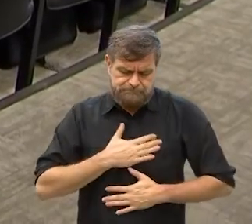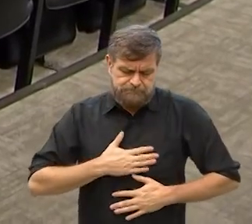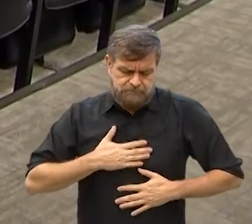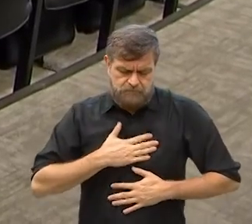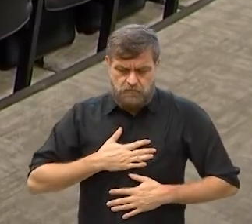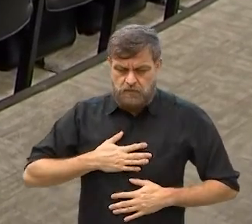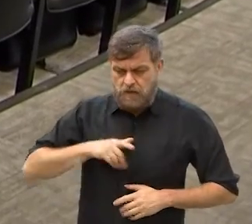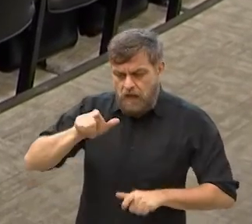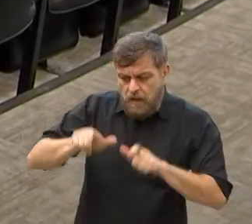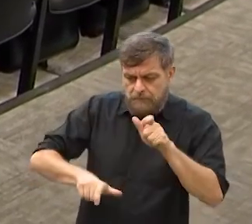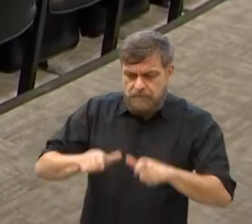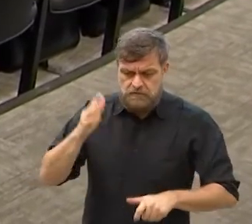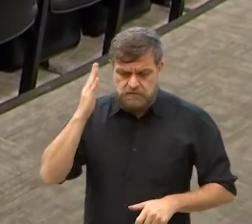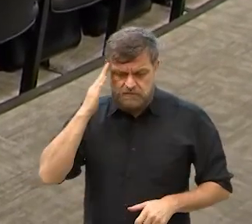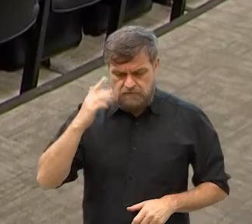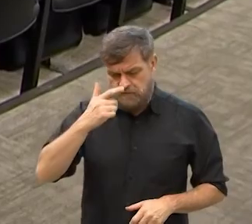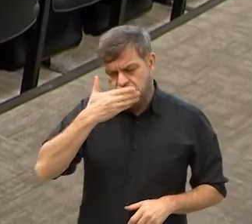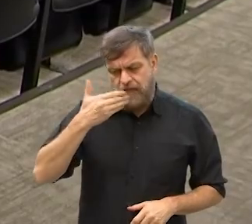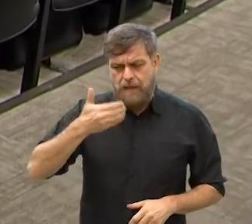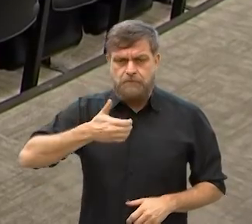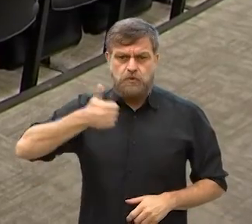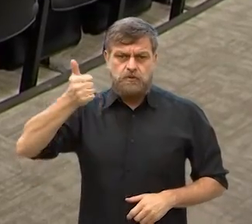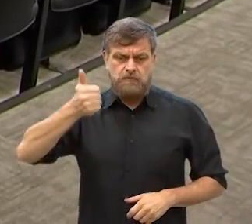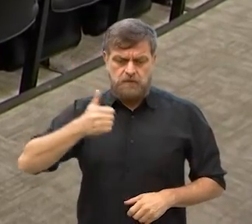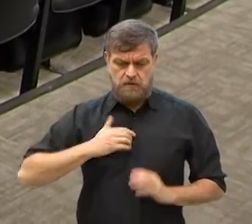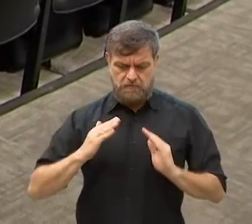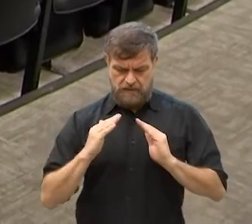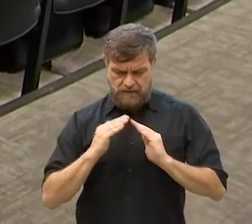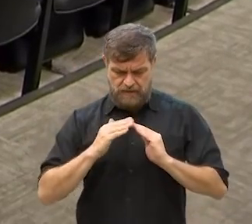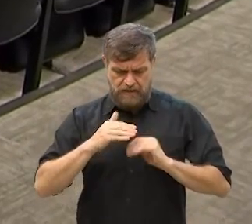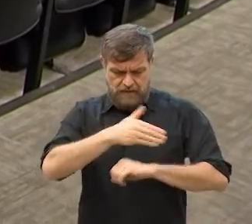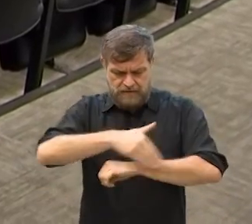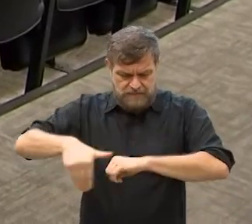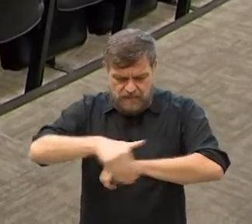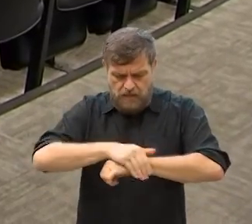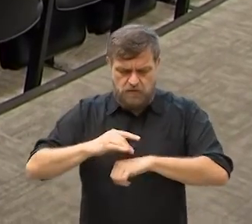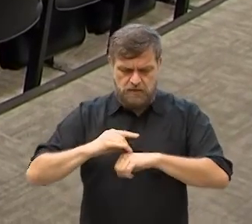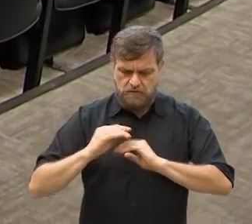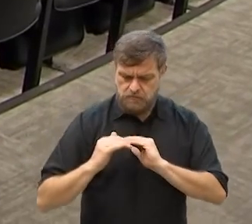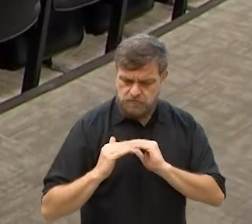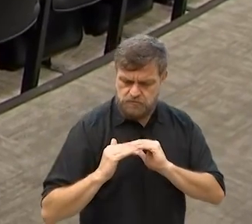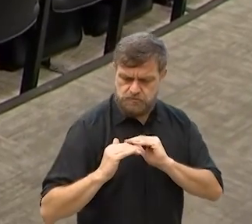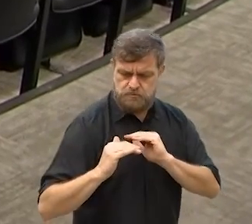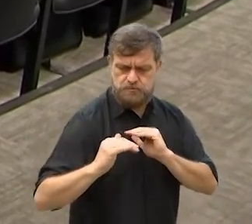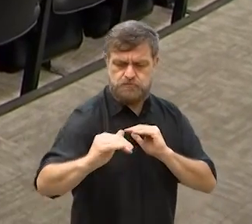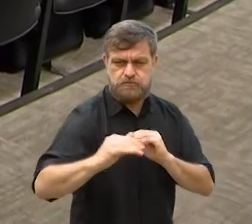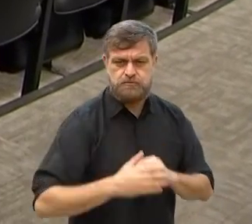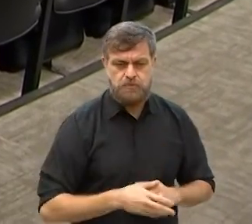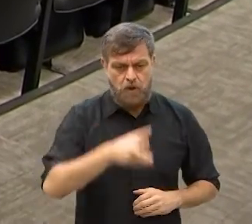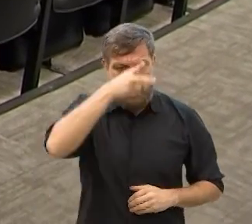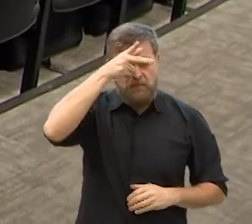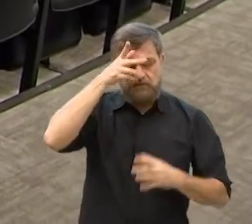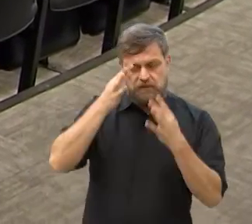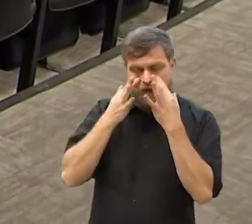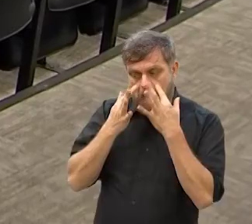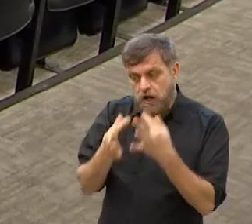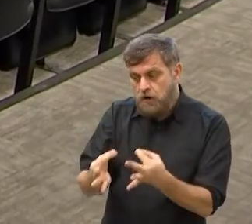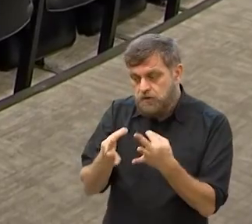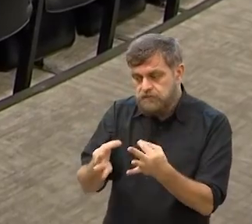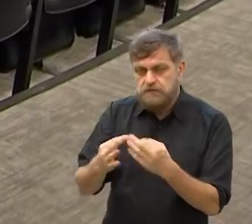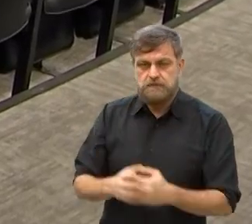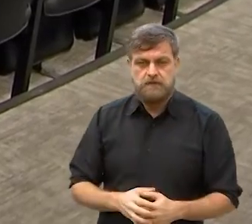extraordinária para a pessoa, ela se sente muito melhor, ela se sente vista pelo Poder Executivo, né? Então é importante que ela